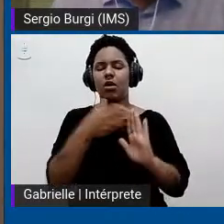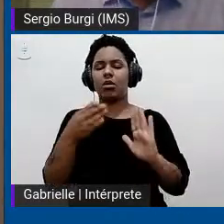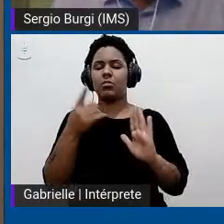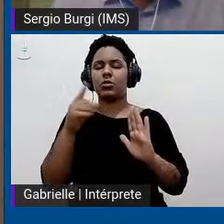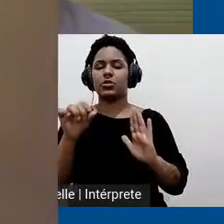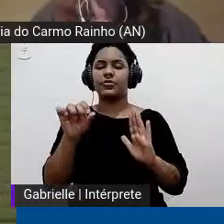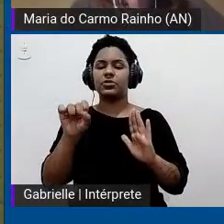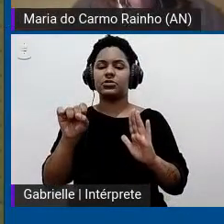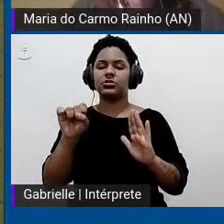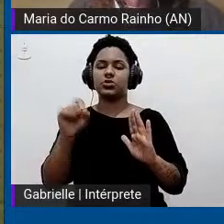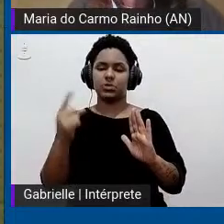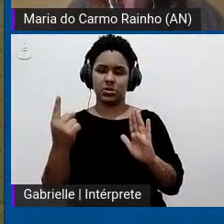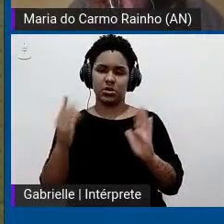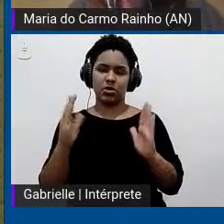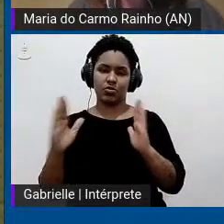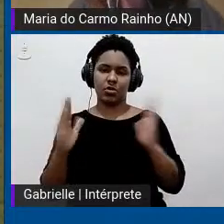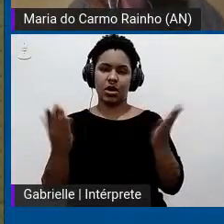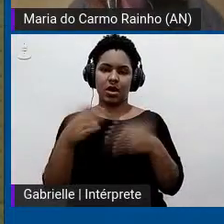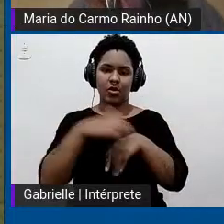Sérgio. Vou passar a palavra, então, para você.